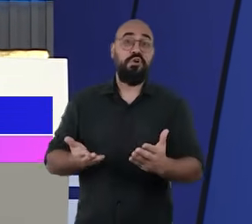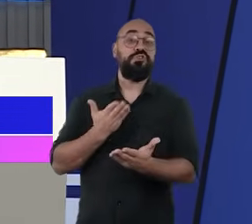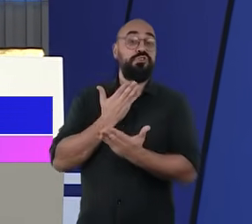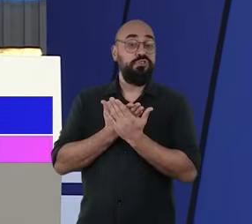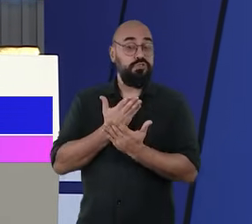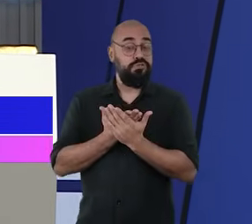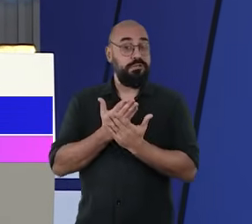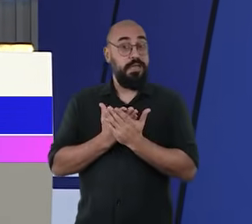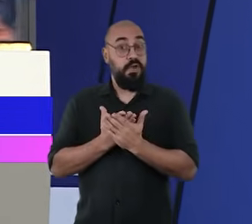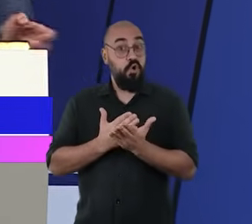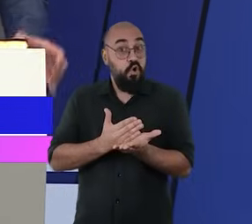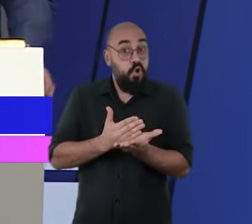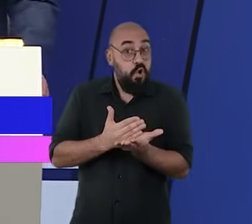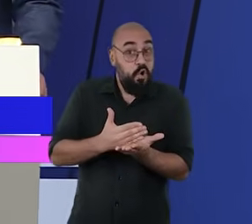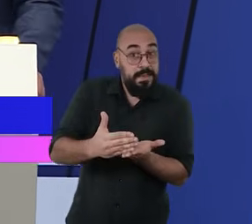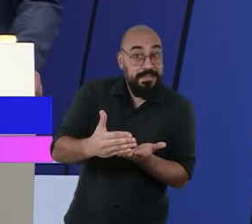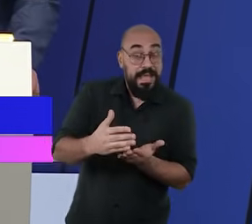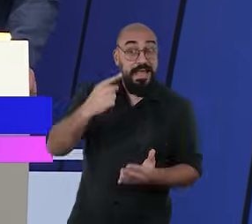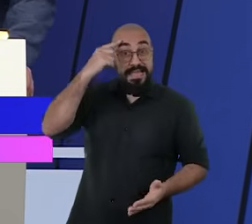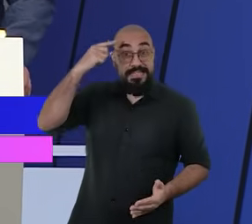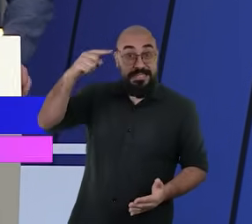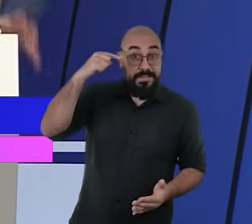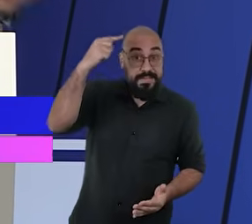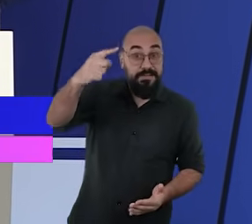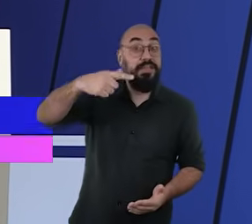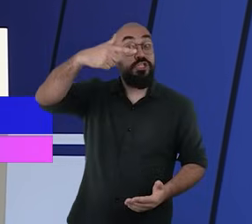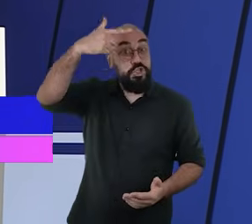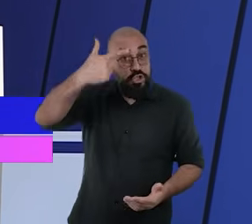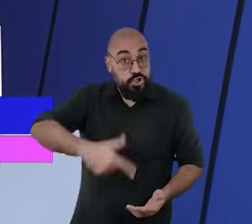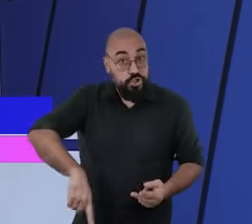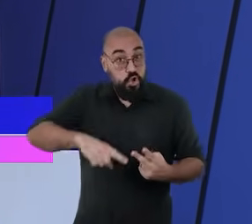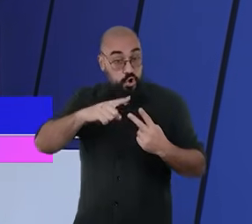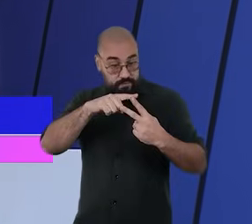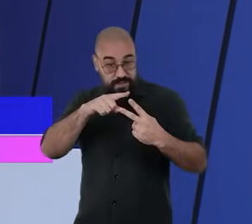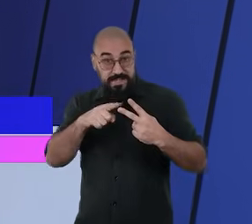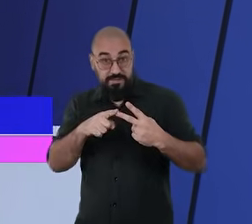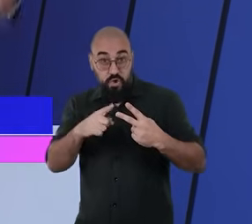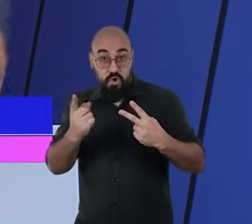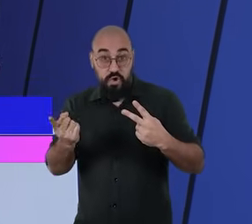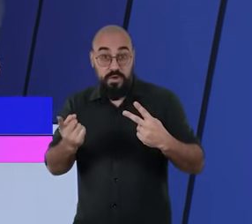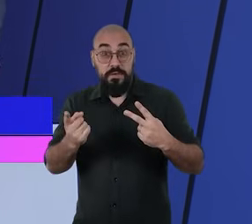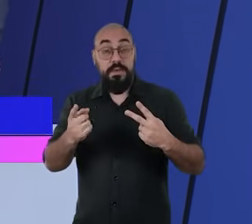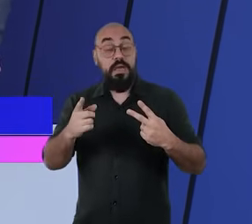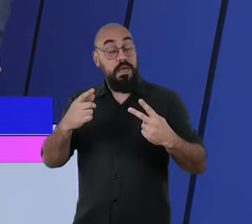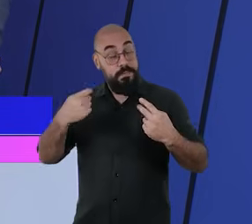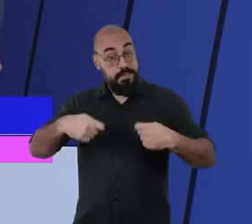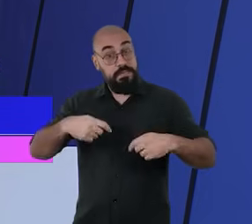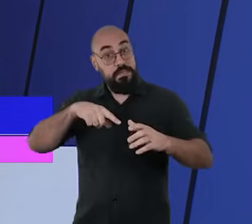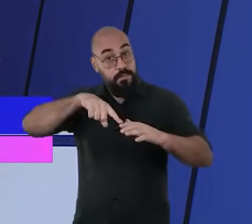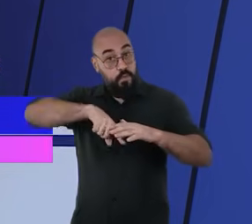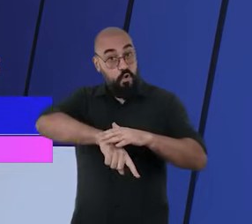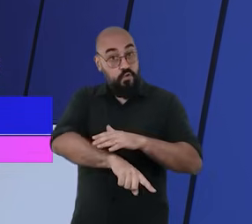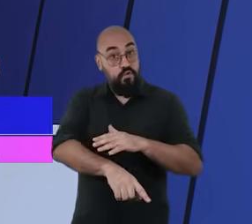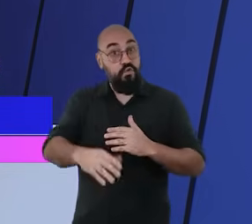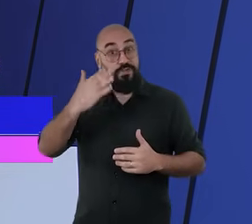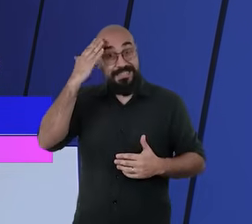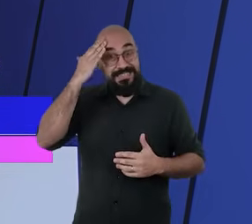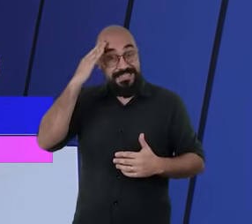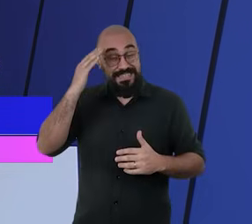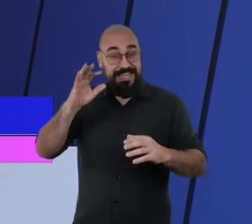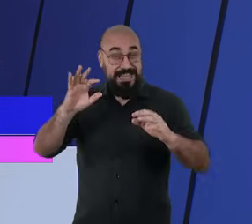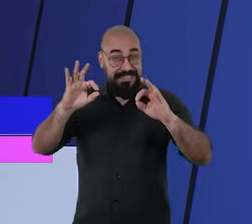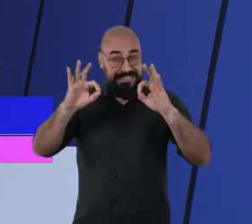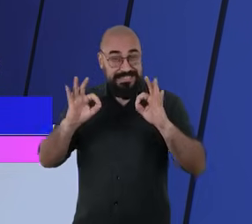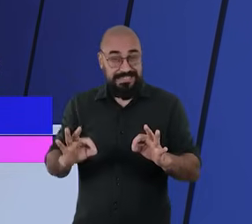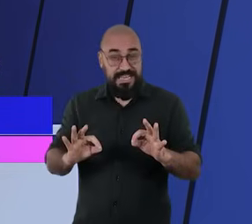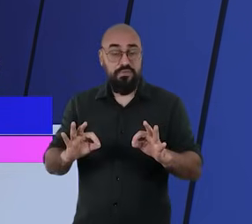estudar esse tema e terminar no programa da semana que vem, porque é um tema bem amplo, é um tema profundo e que precisamos compreender